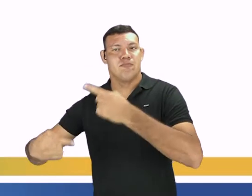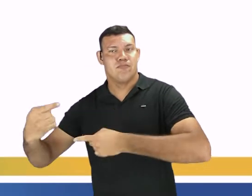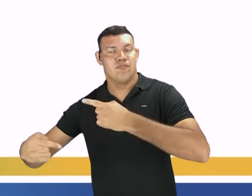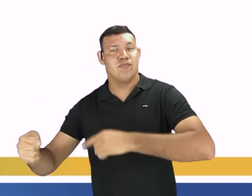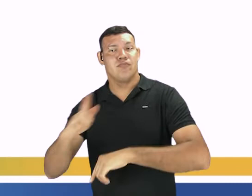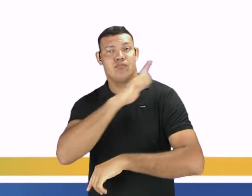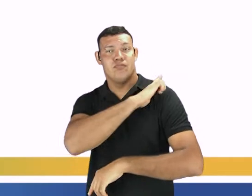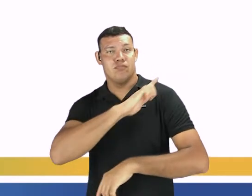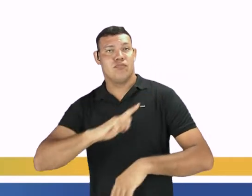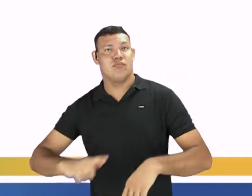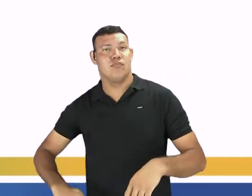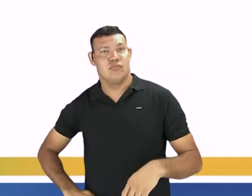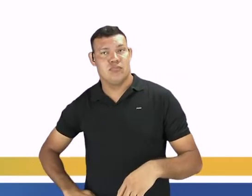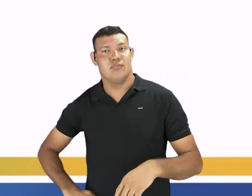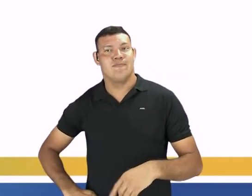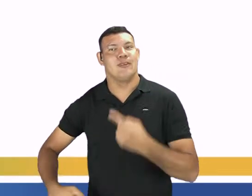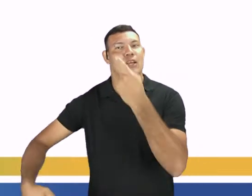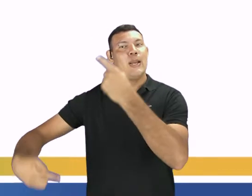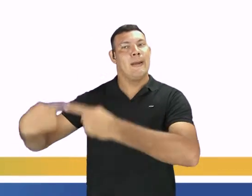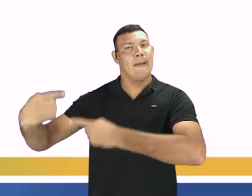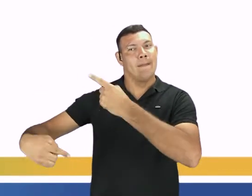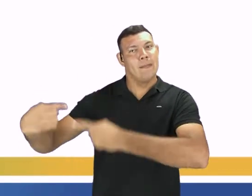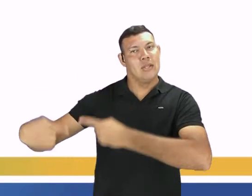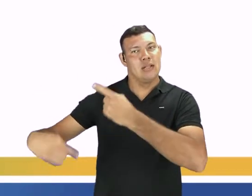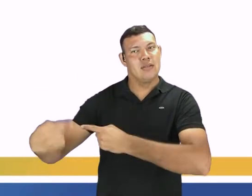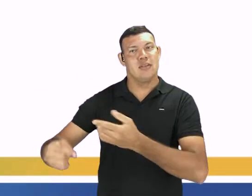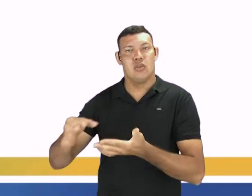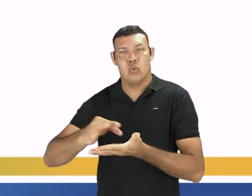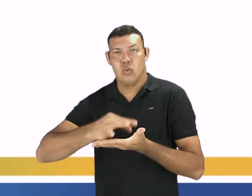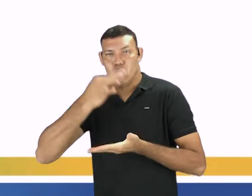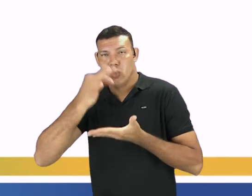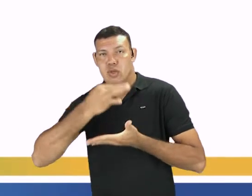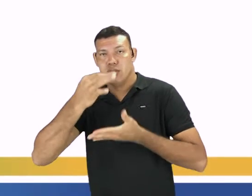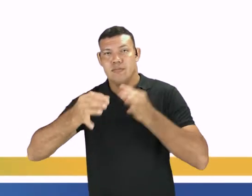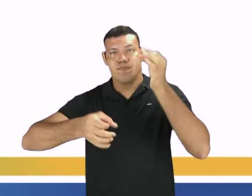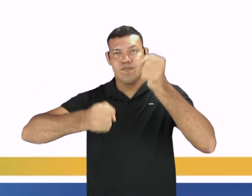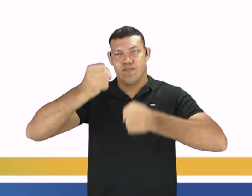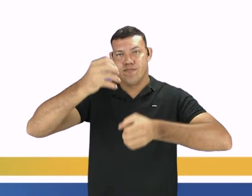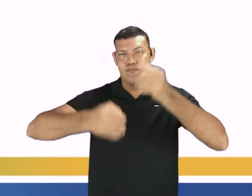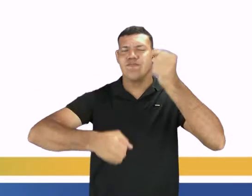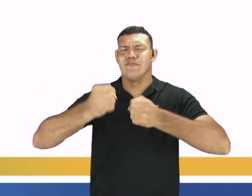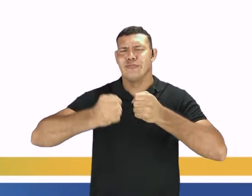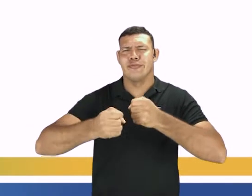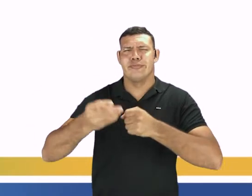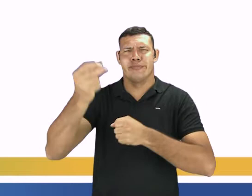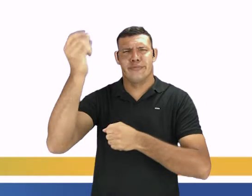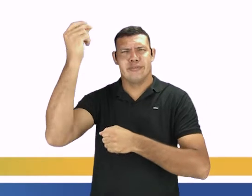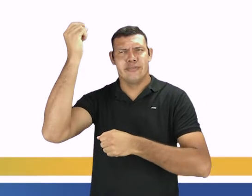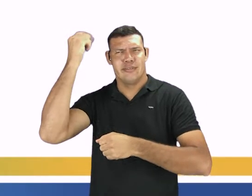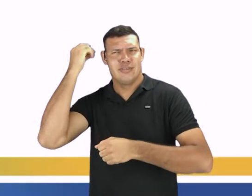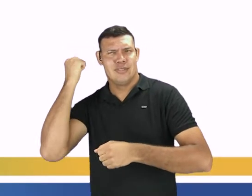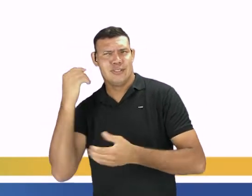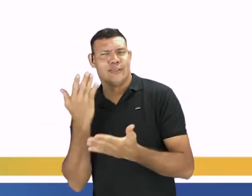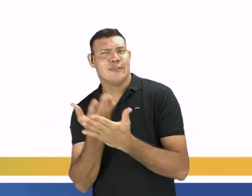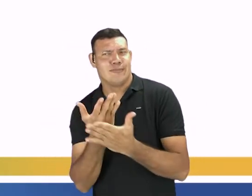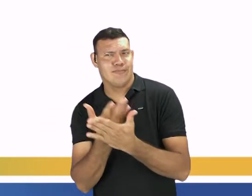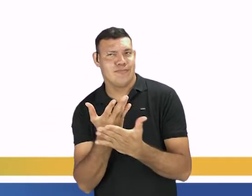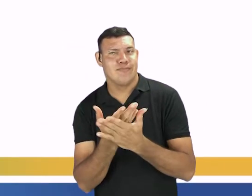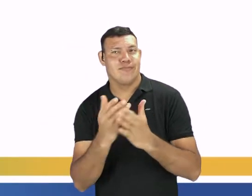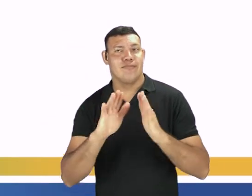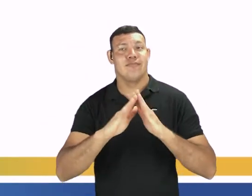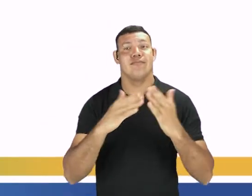governadores e a política do café com leite, né? Assuntos que a gente escuta aí desde muito tempo na escola. A política